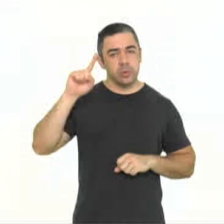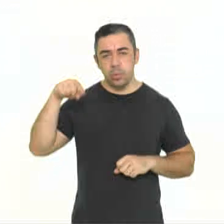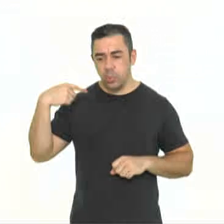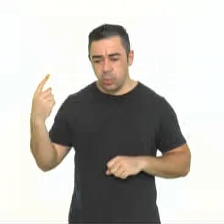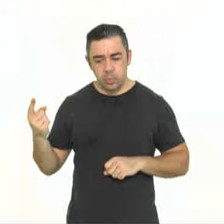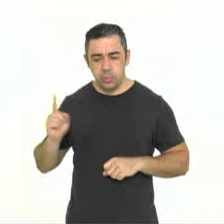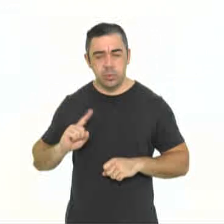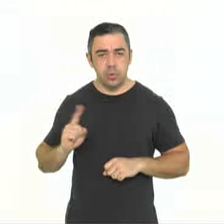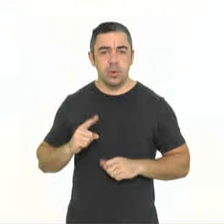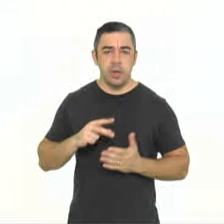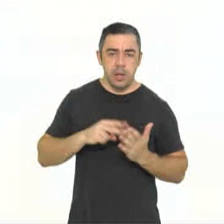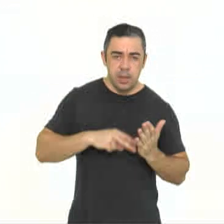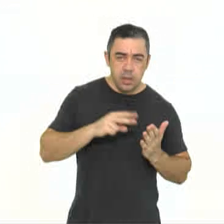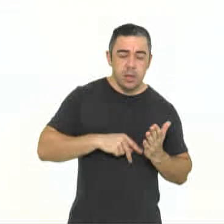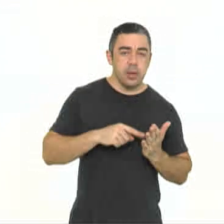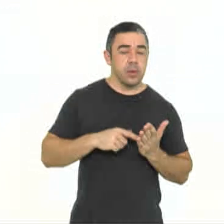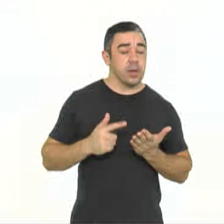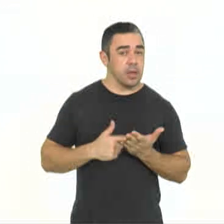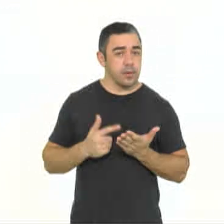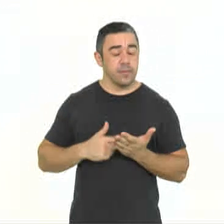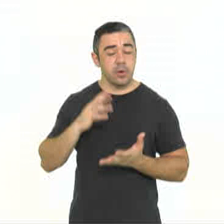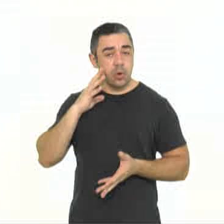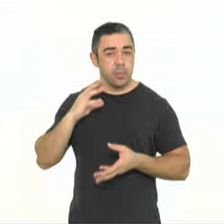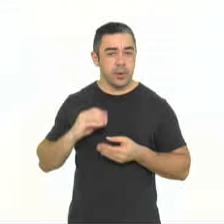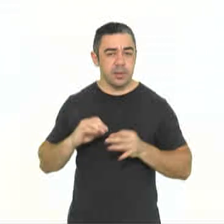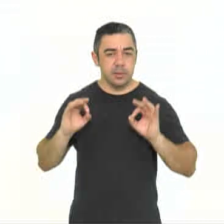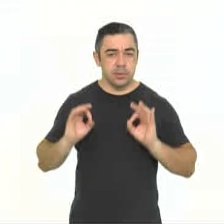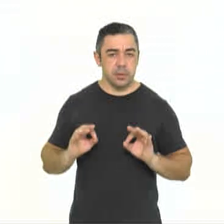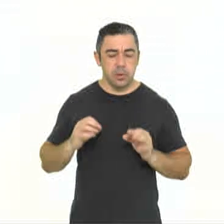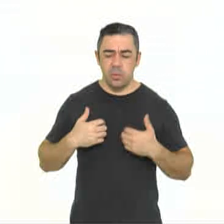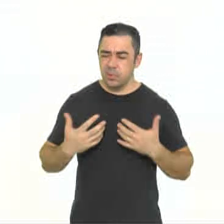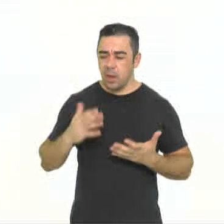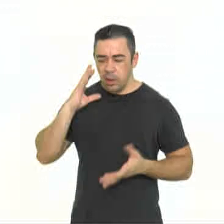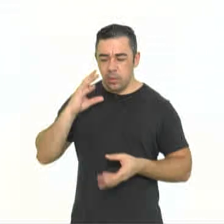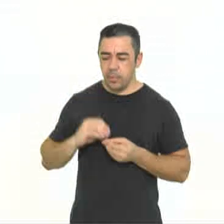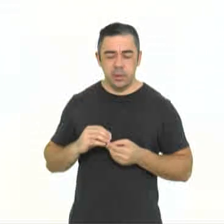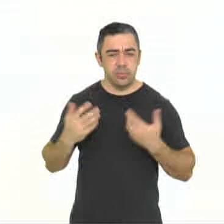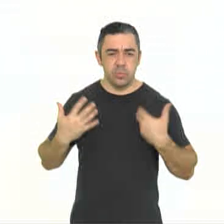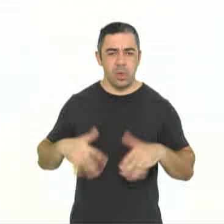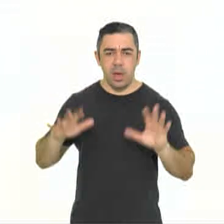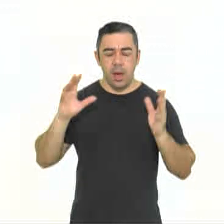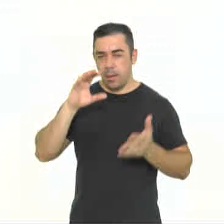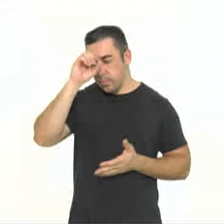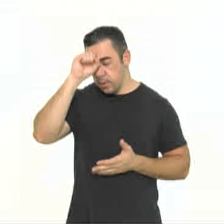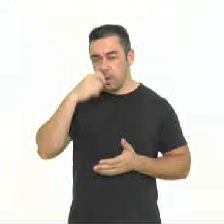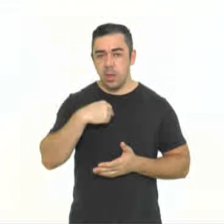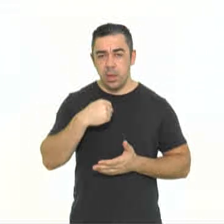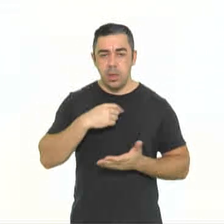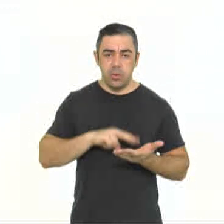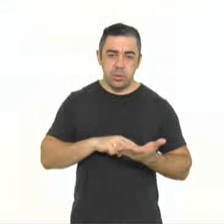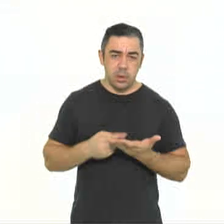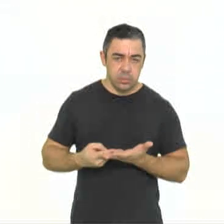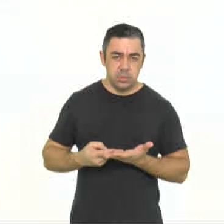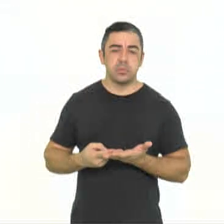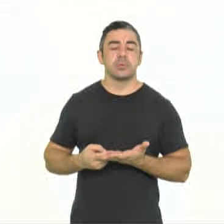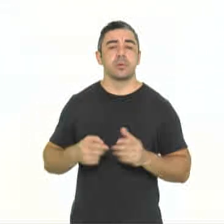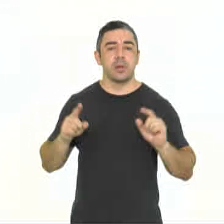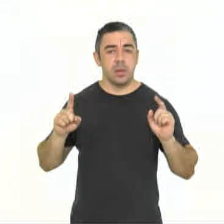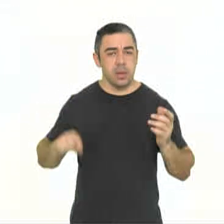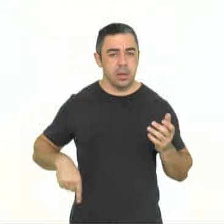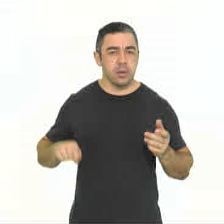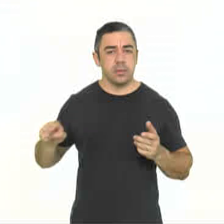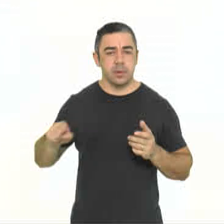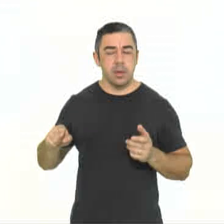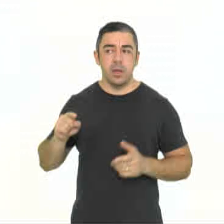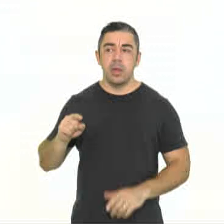livro Encantado. Bastava entendê-lo, disse-me ele. Nada se opunha que outrem o traduzisse e